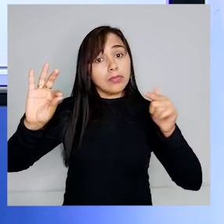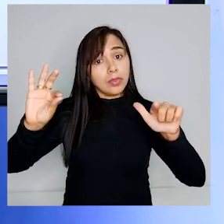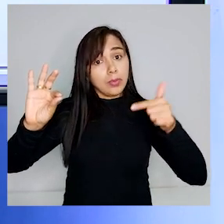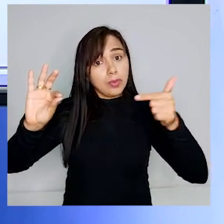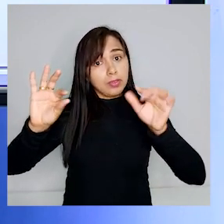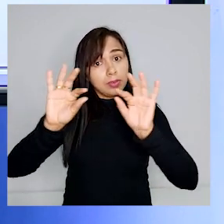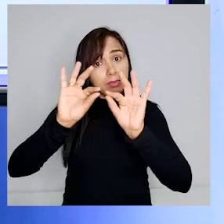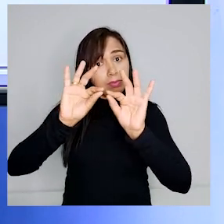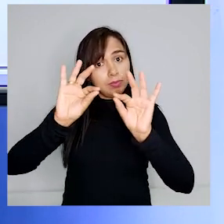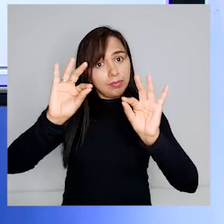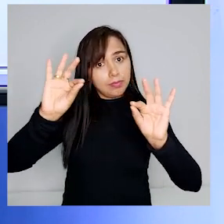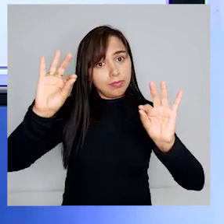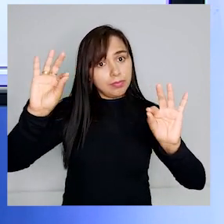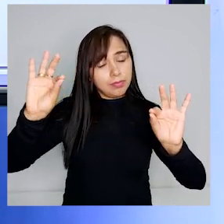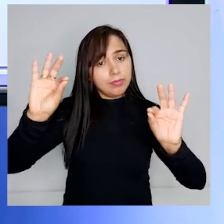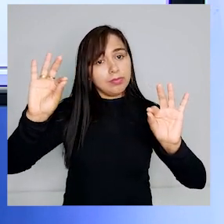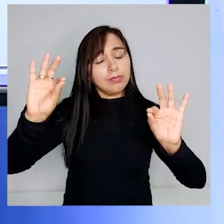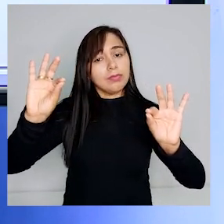essa outra reta aqui